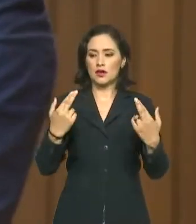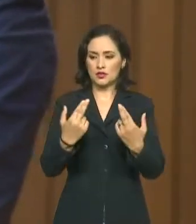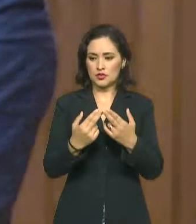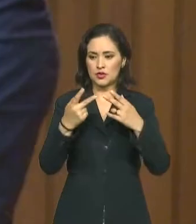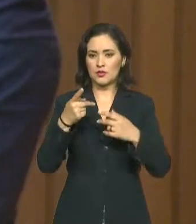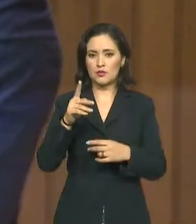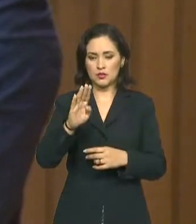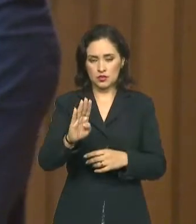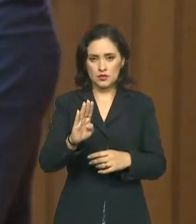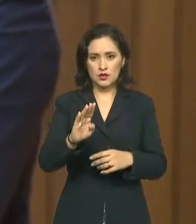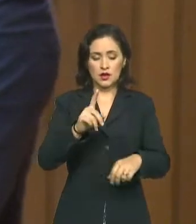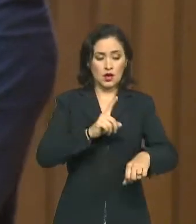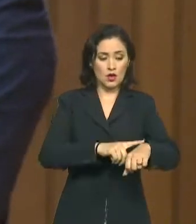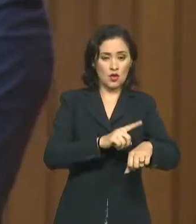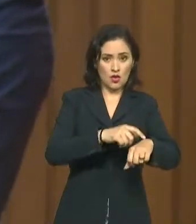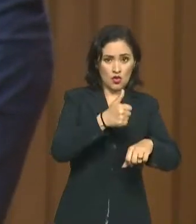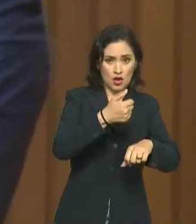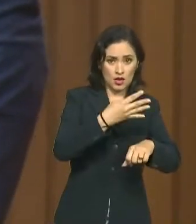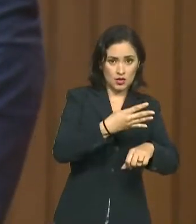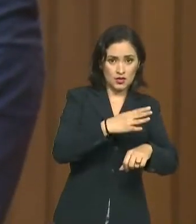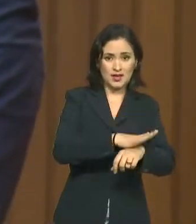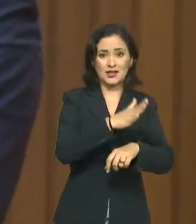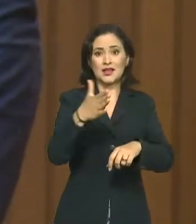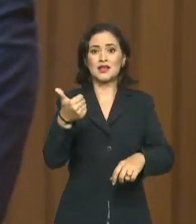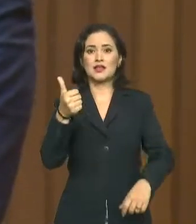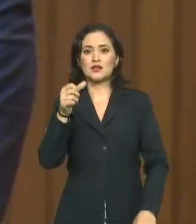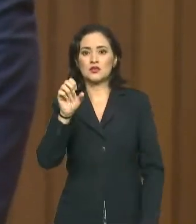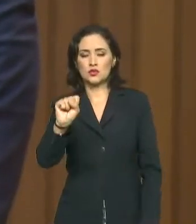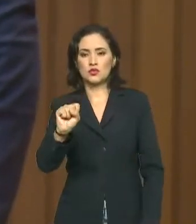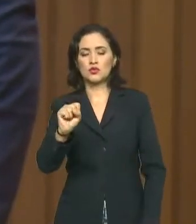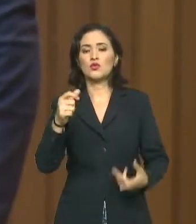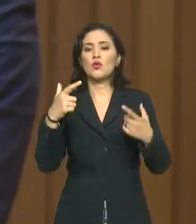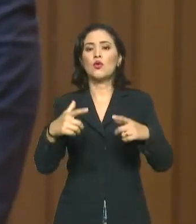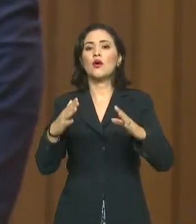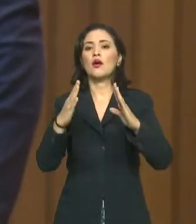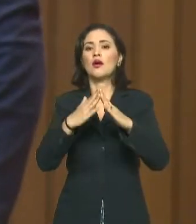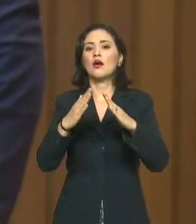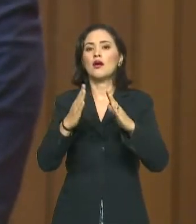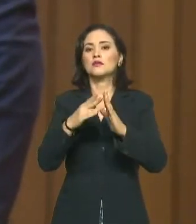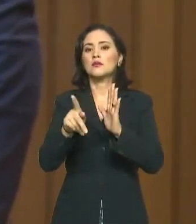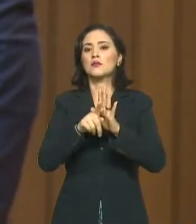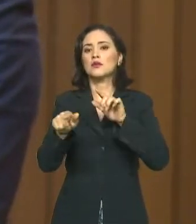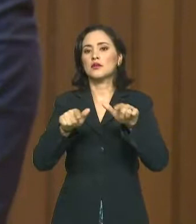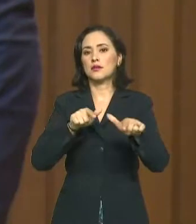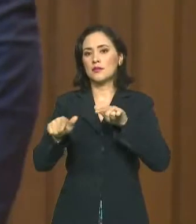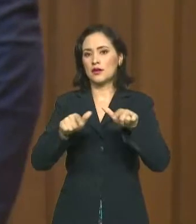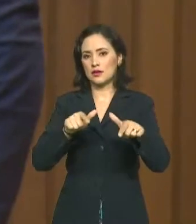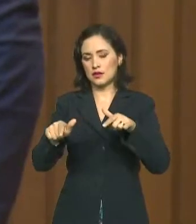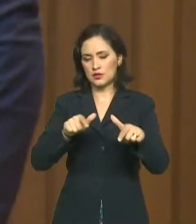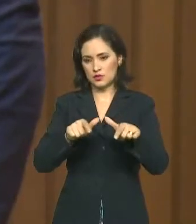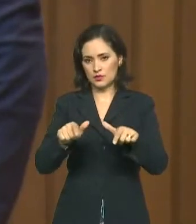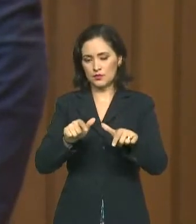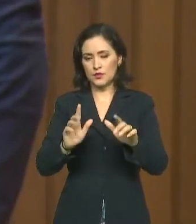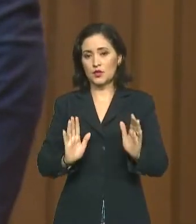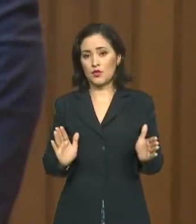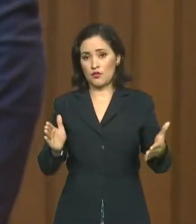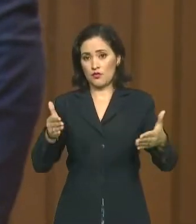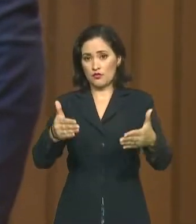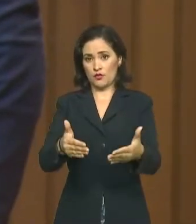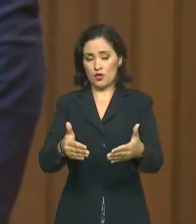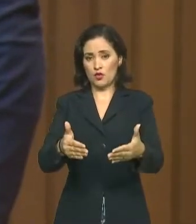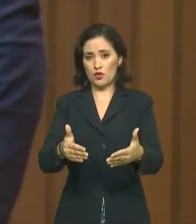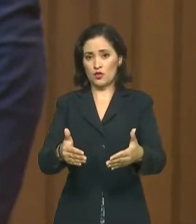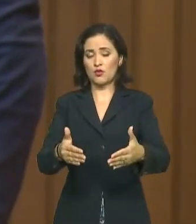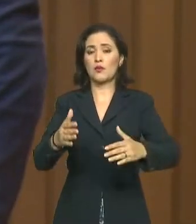Trabalhador, com o Fórum das Carreiras Públicas do Estado do Maranhão, com os sindicatos